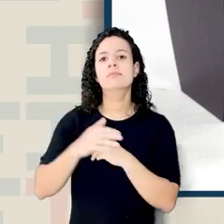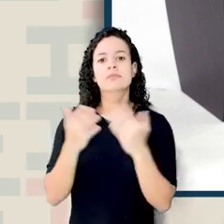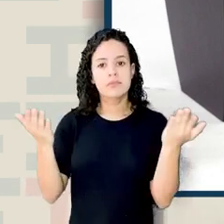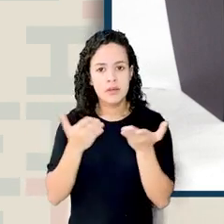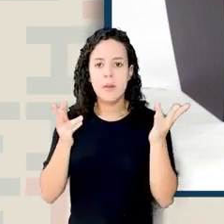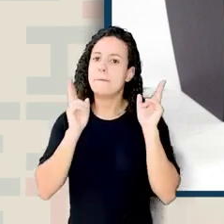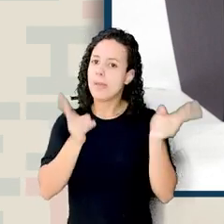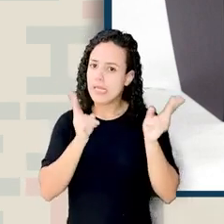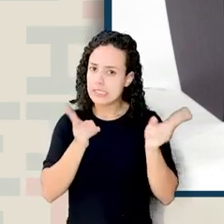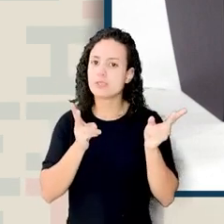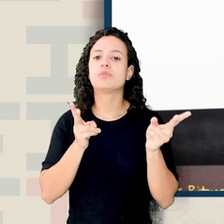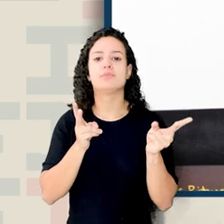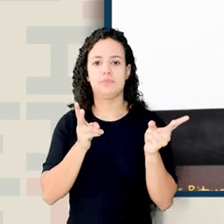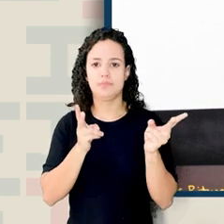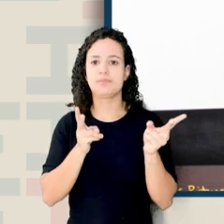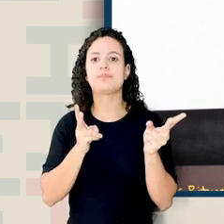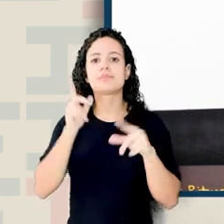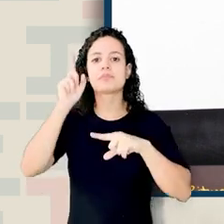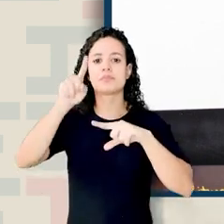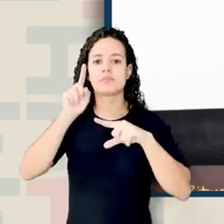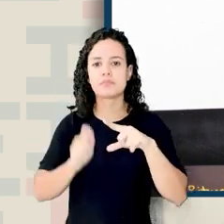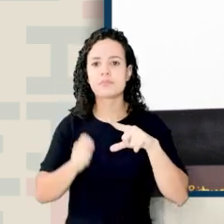a mesma célula rítmica.